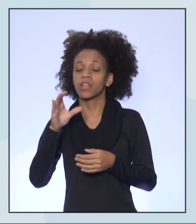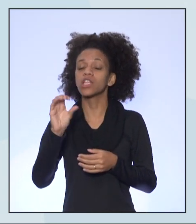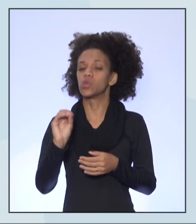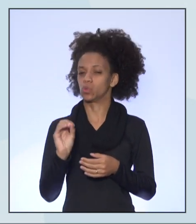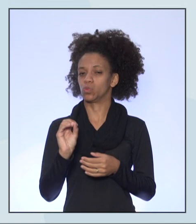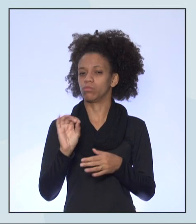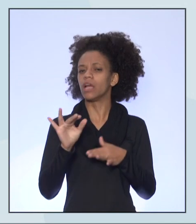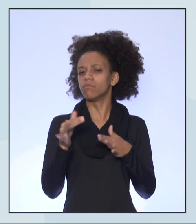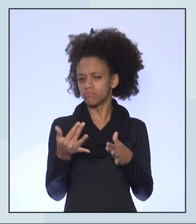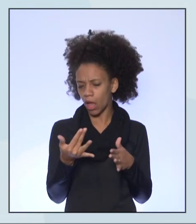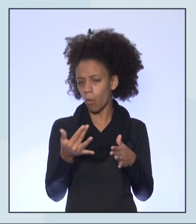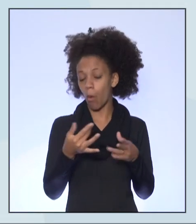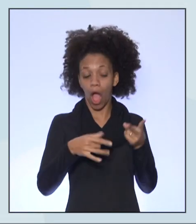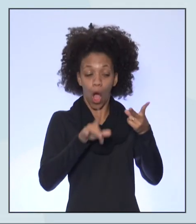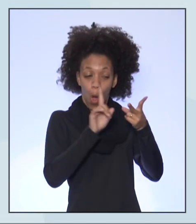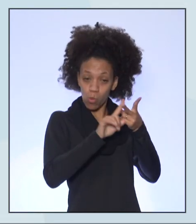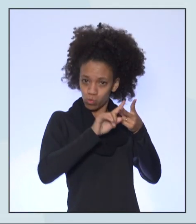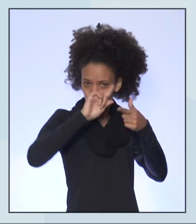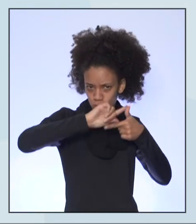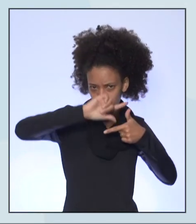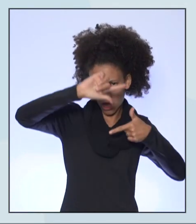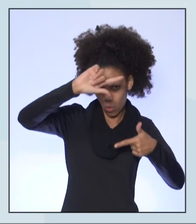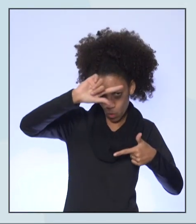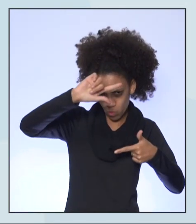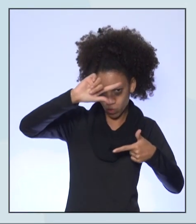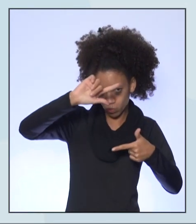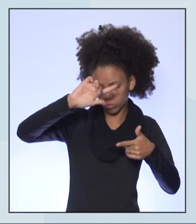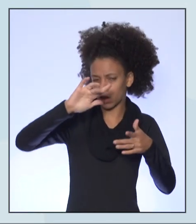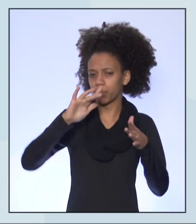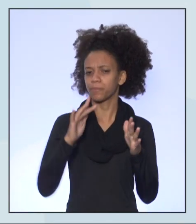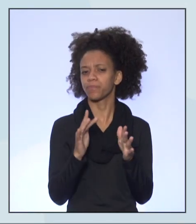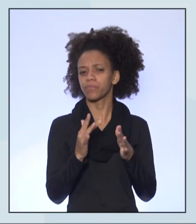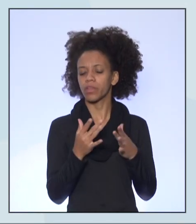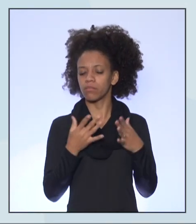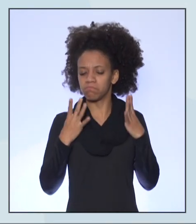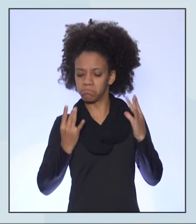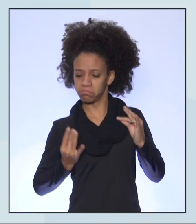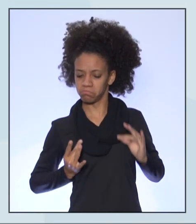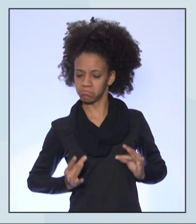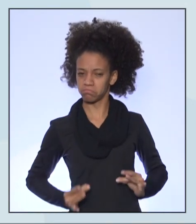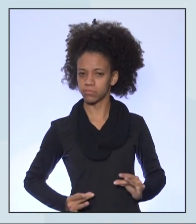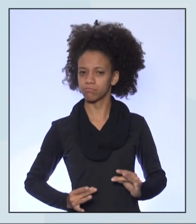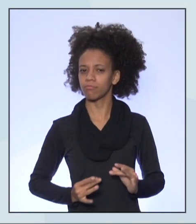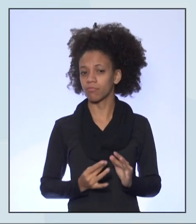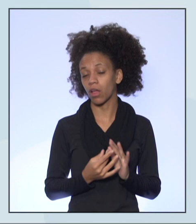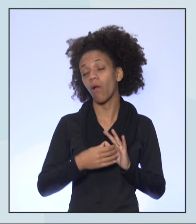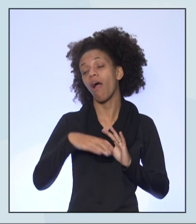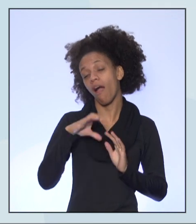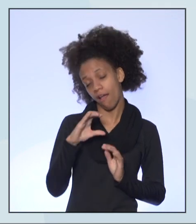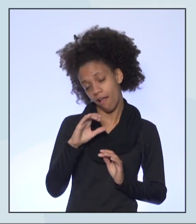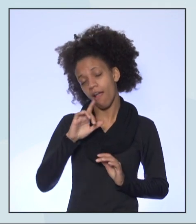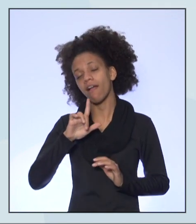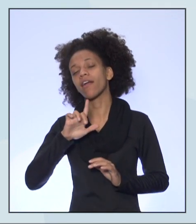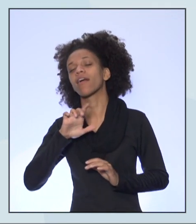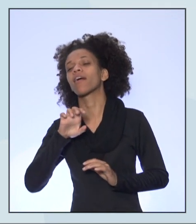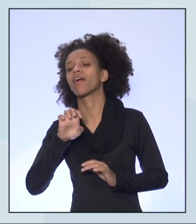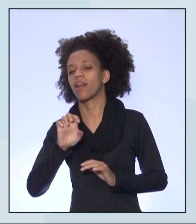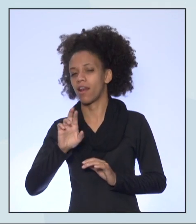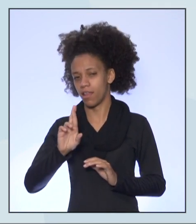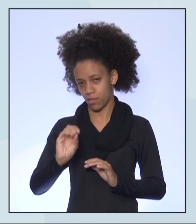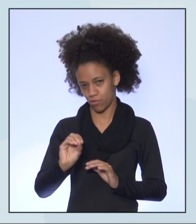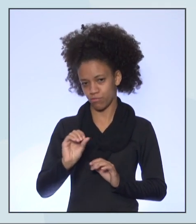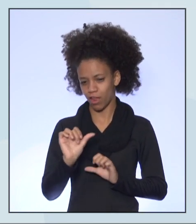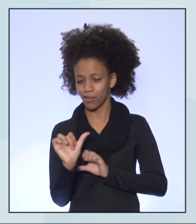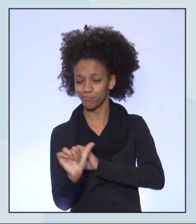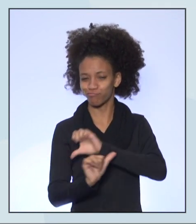clero. Perfeito. O segundo, que é as roupas pomposas, eles responderam que seria o clero. O clero. Eles